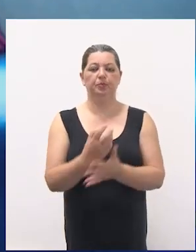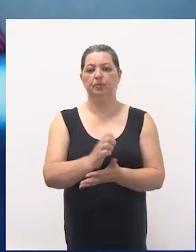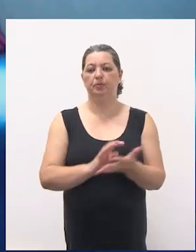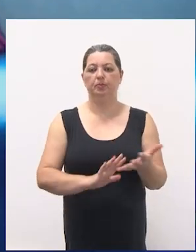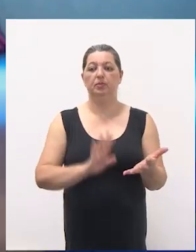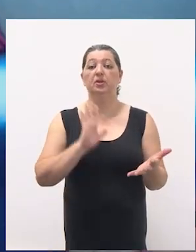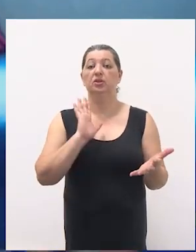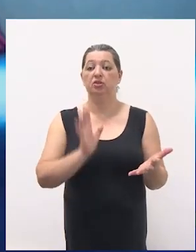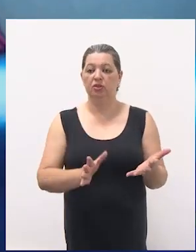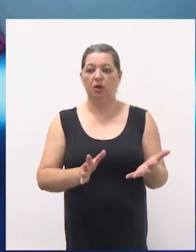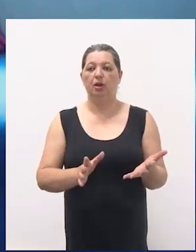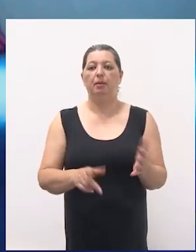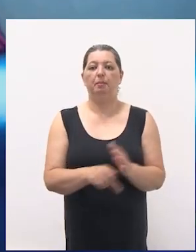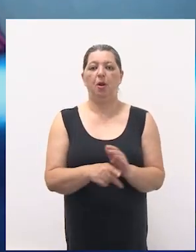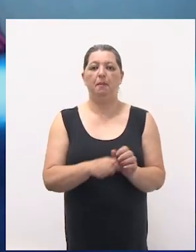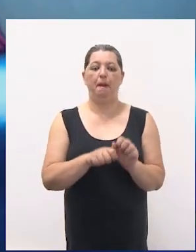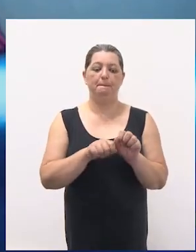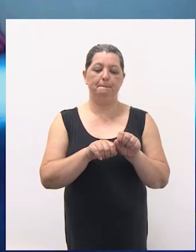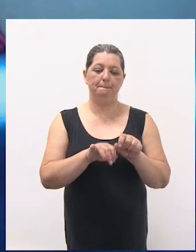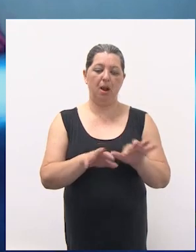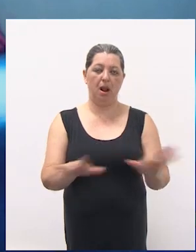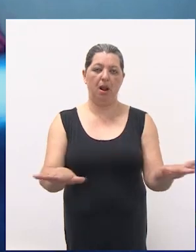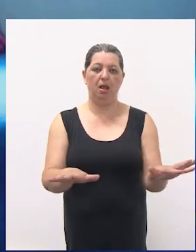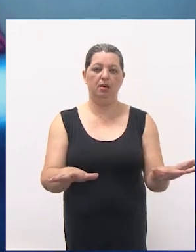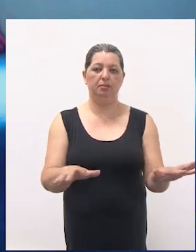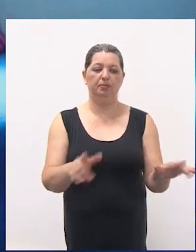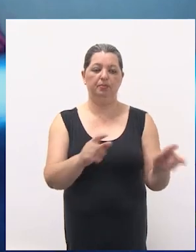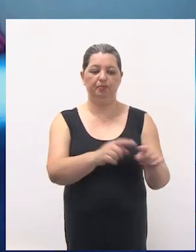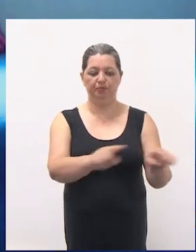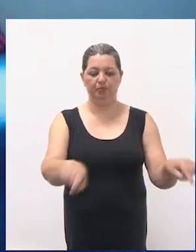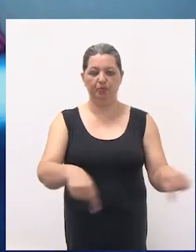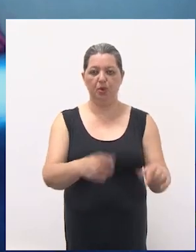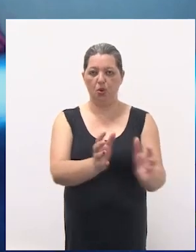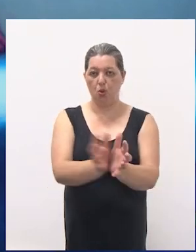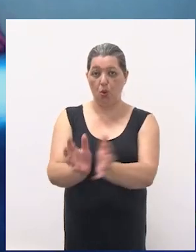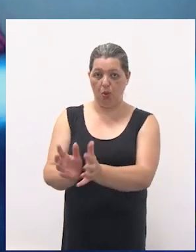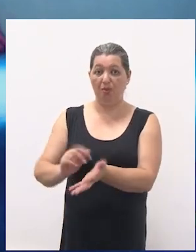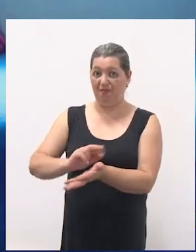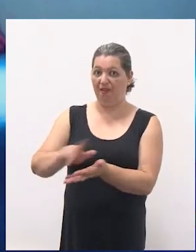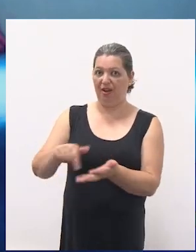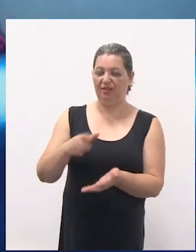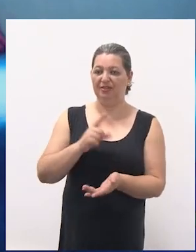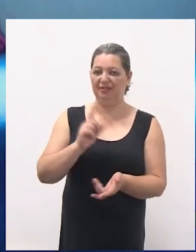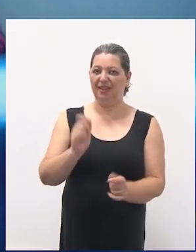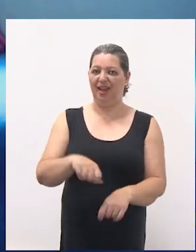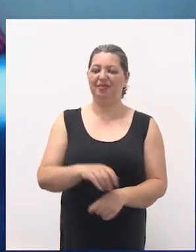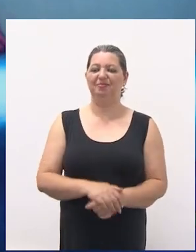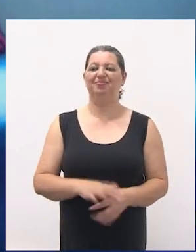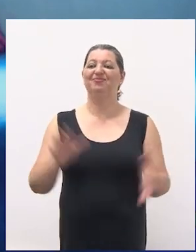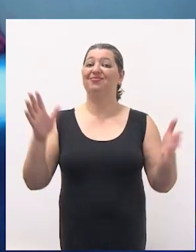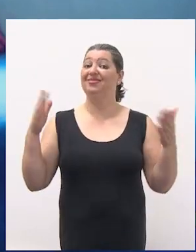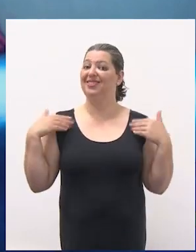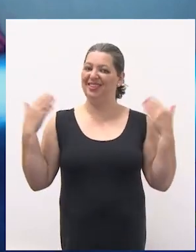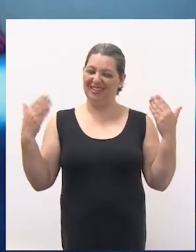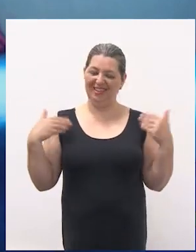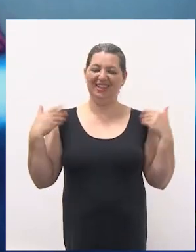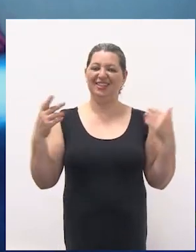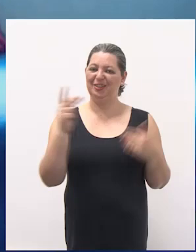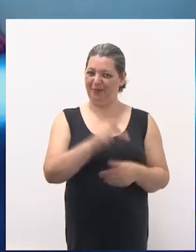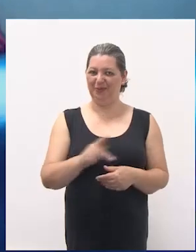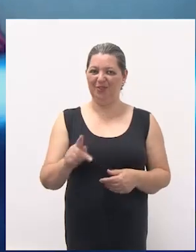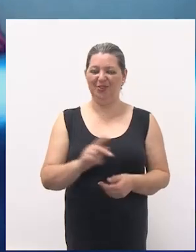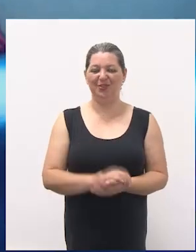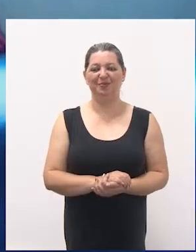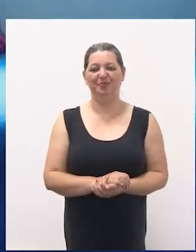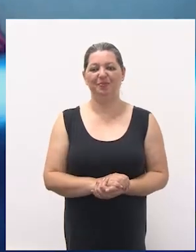já distribuir para diversas turmas. Então, olha aí a novidade na verdade, a gente para a alegria dos professores. Na verdade,